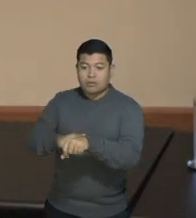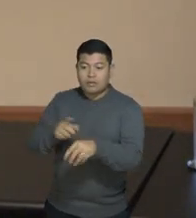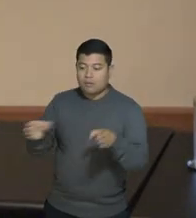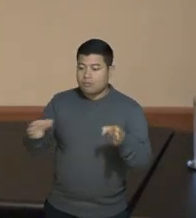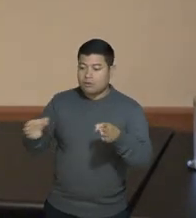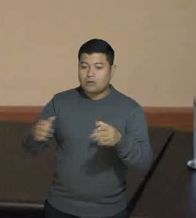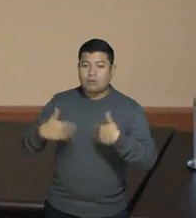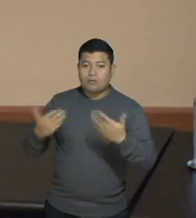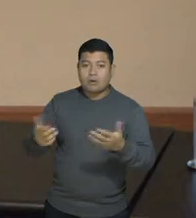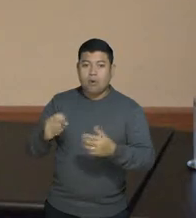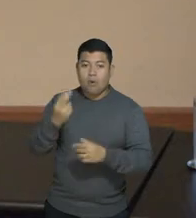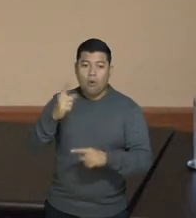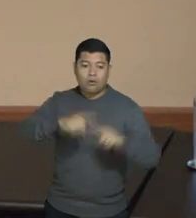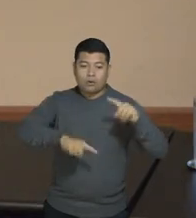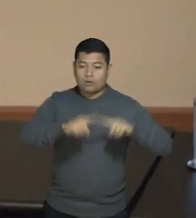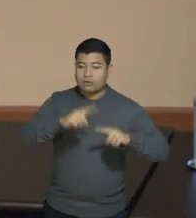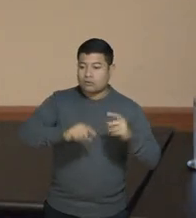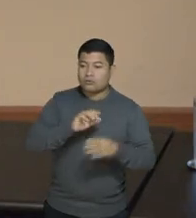auxiliar.